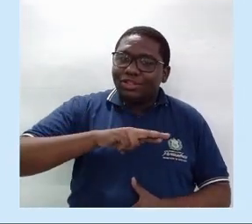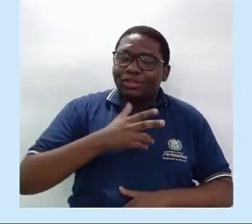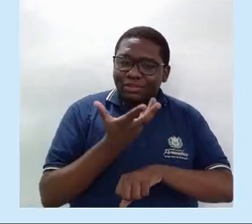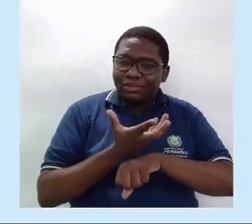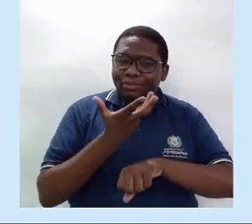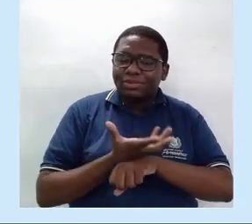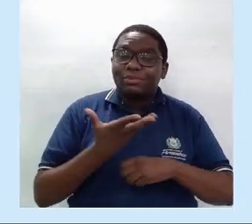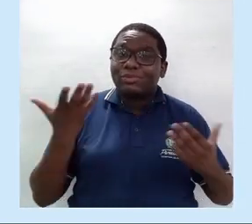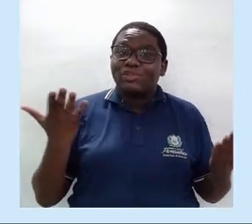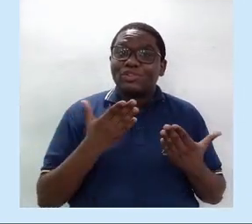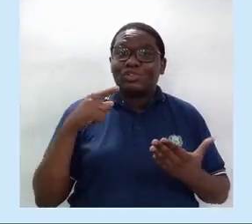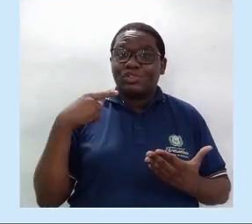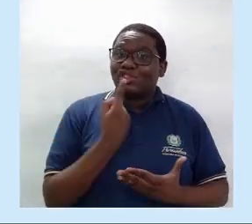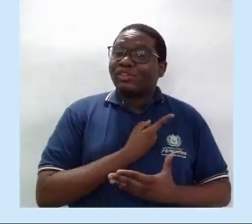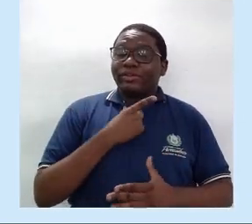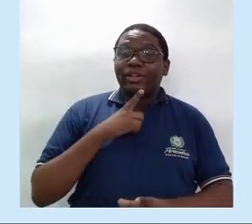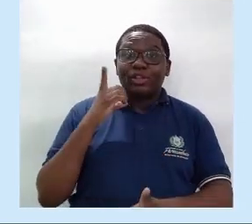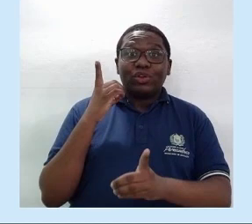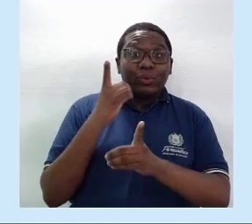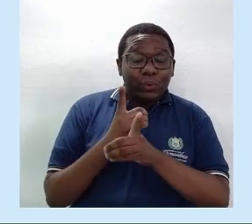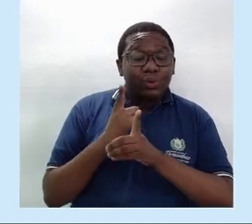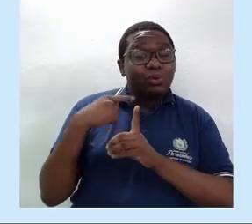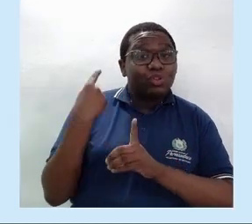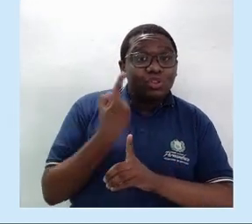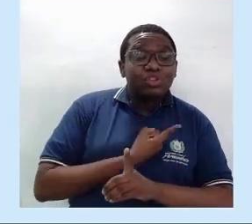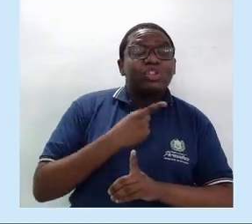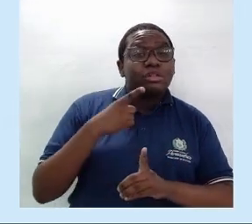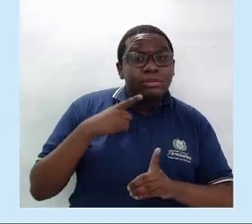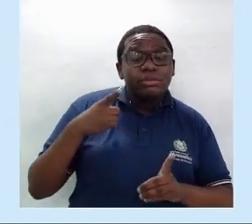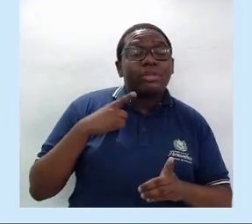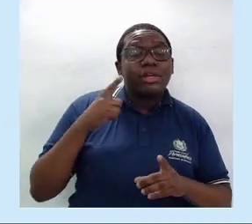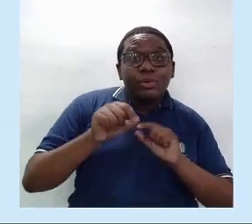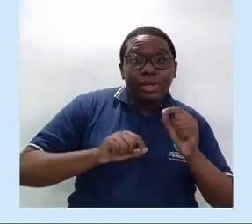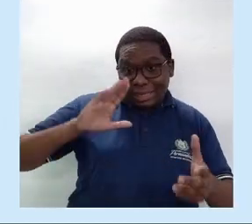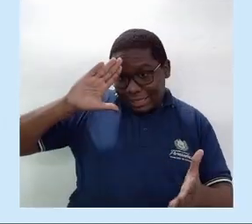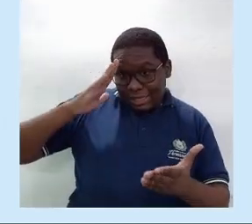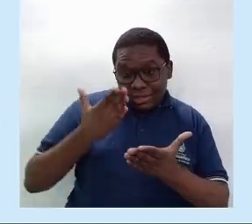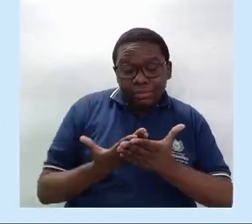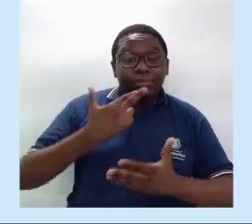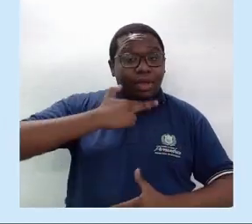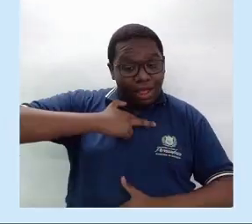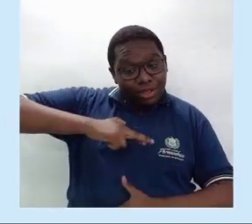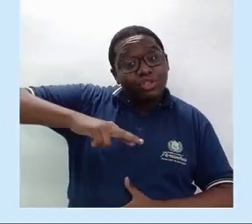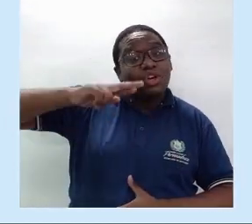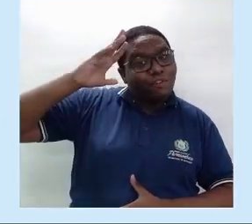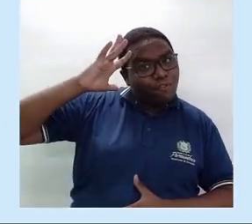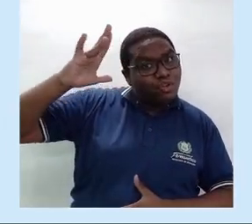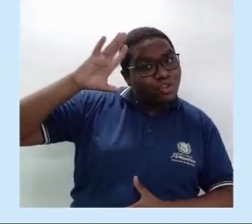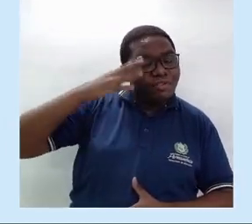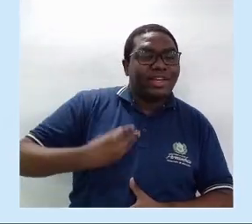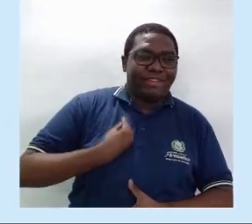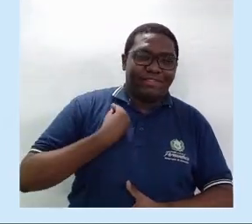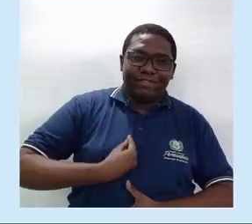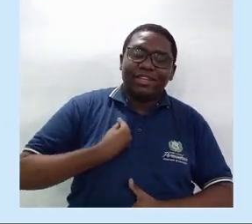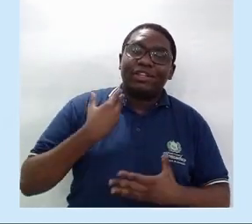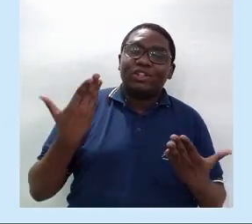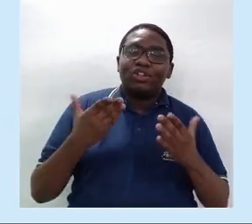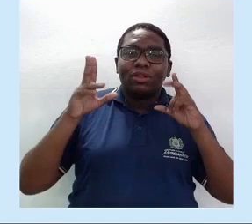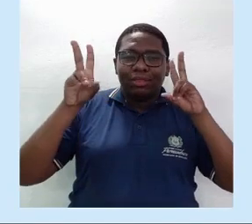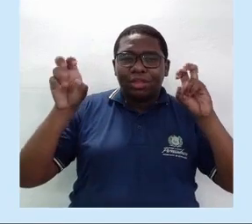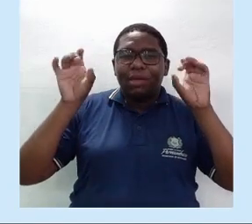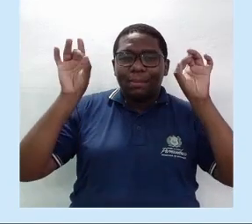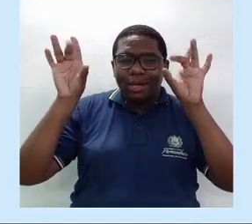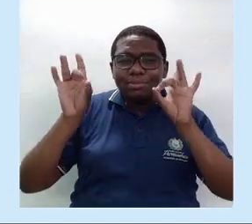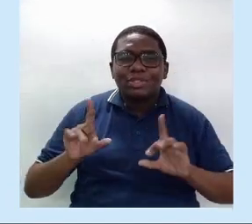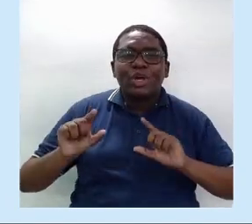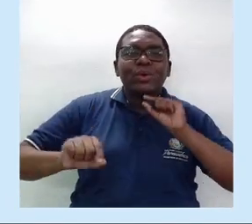um encontro da nossa série Crenças Religiosas e Filosofias de Vida. E o tema específico é